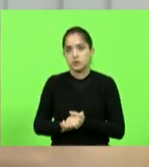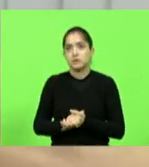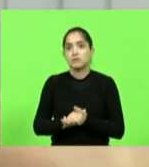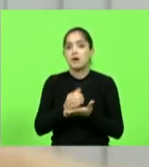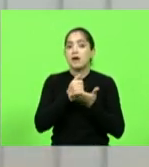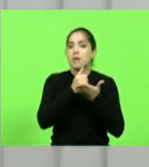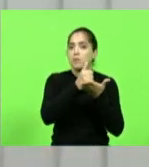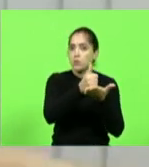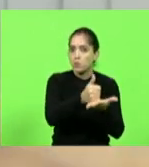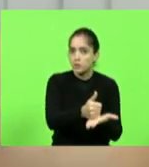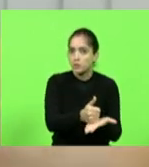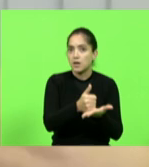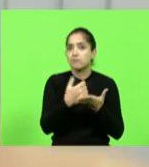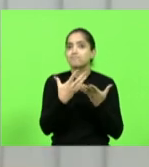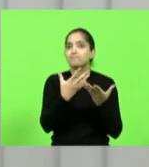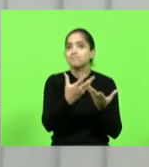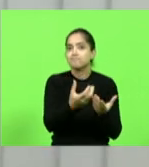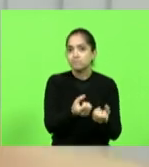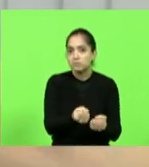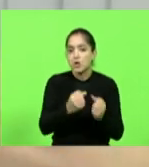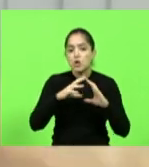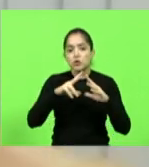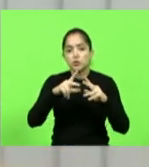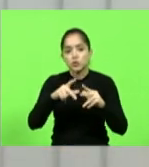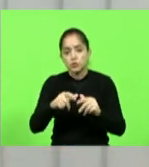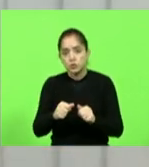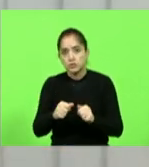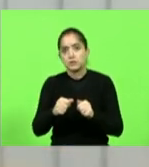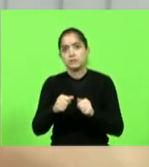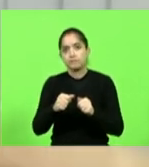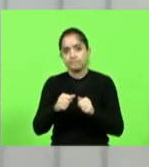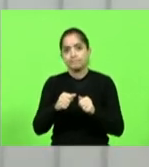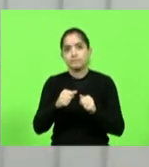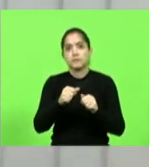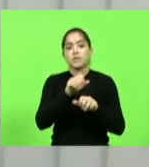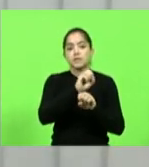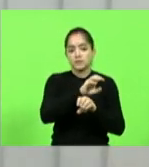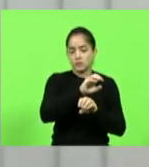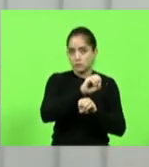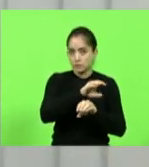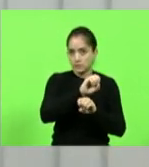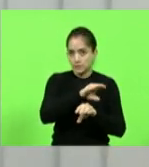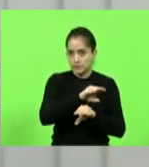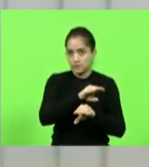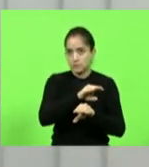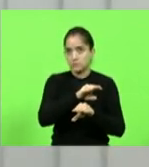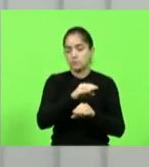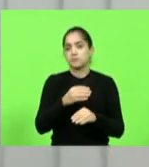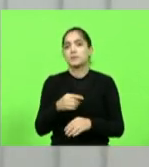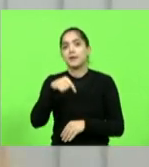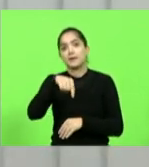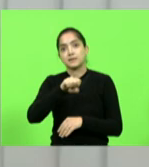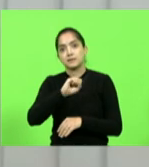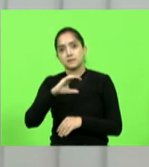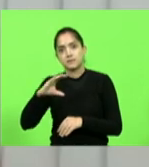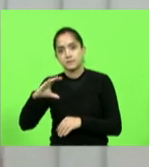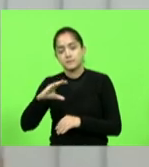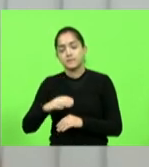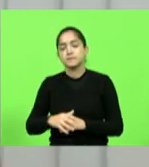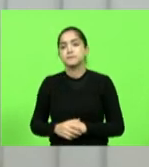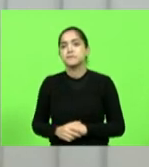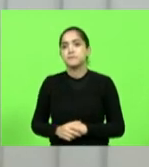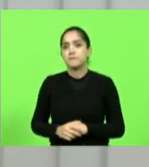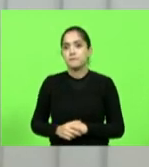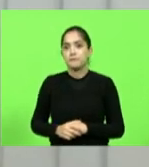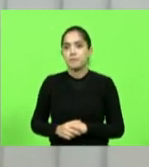apoiar, amparar toda a rede de educação constituída em nosso estado, no âmbito da